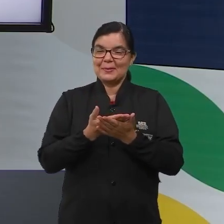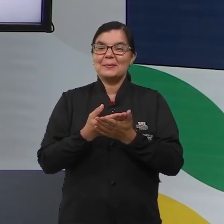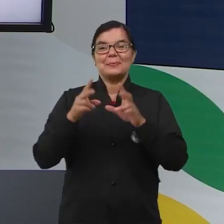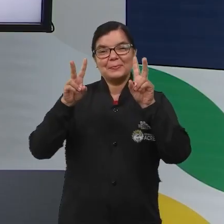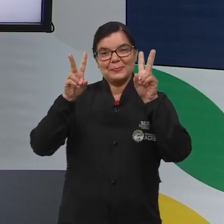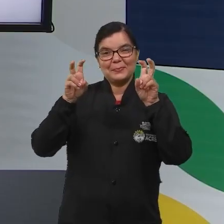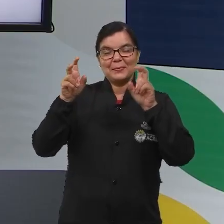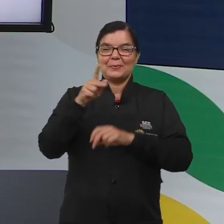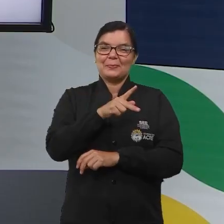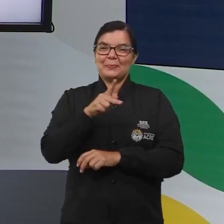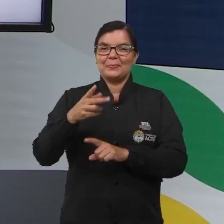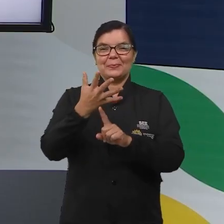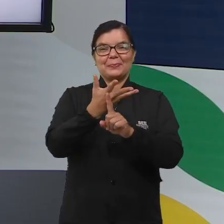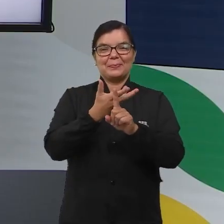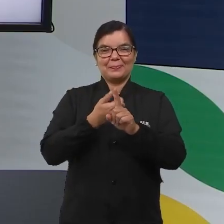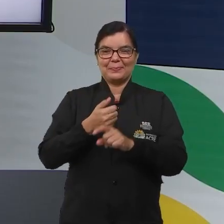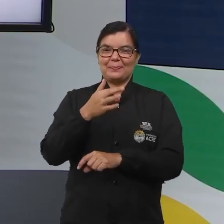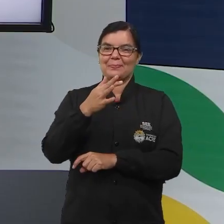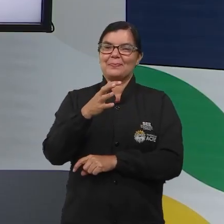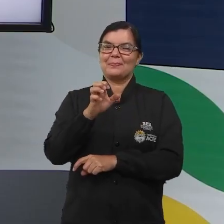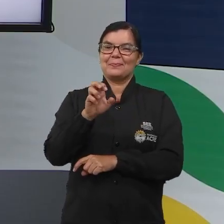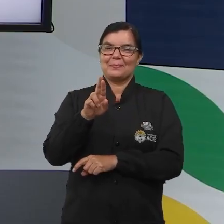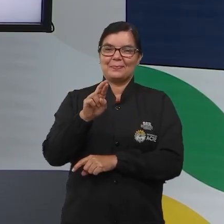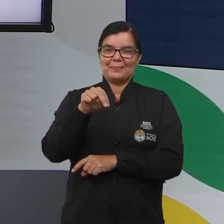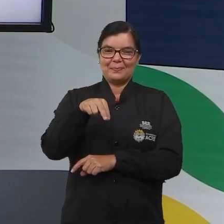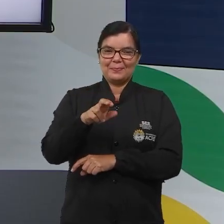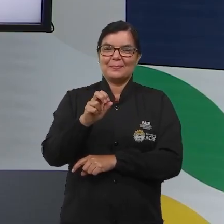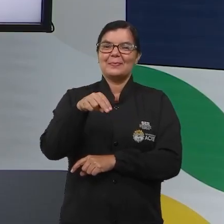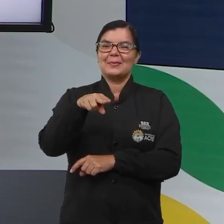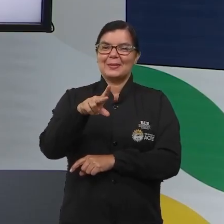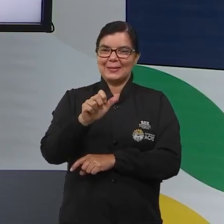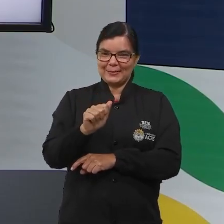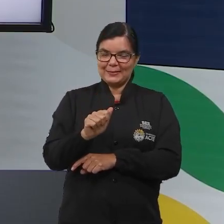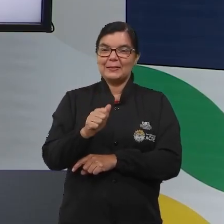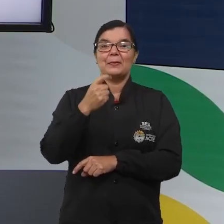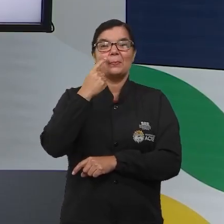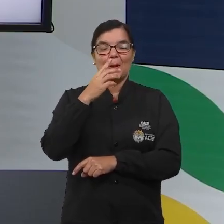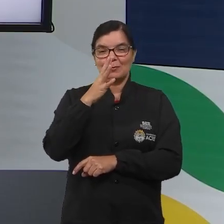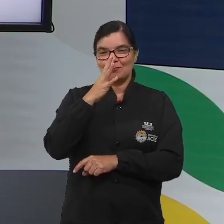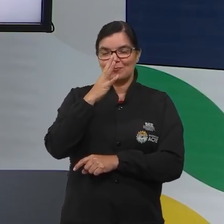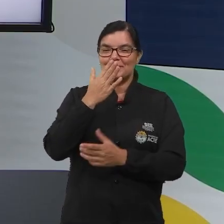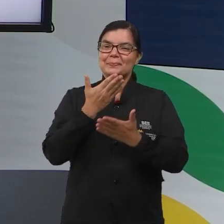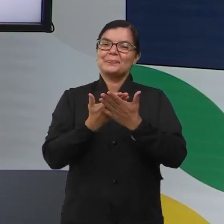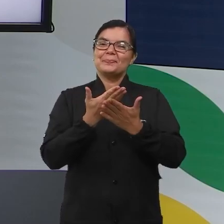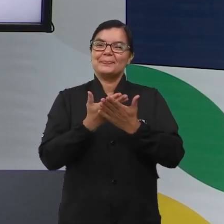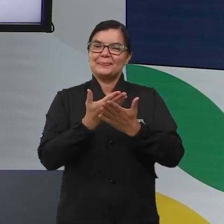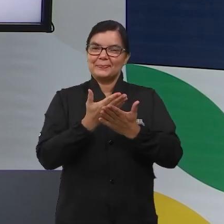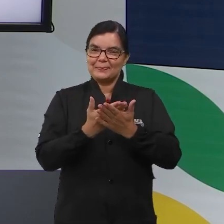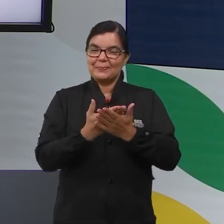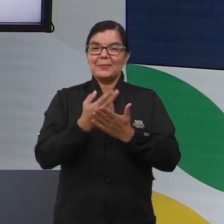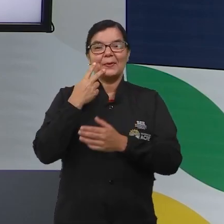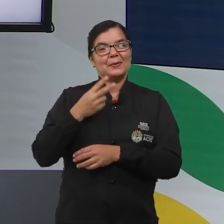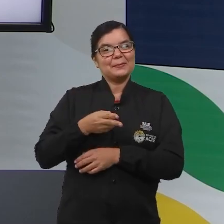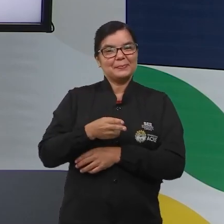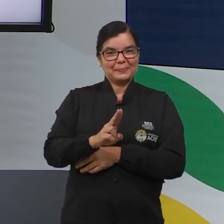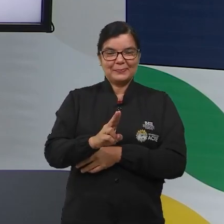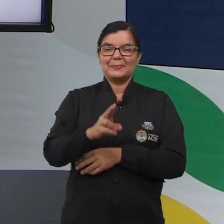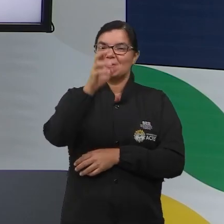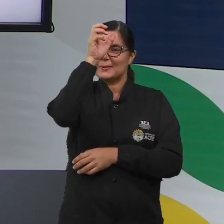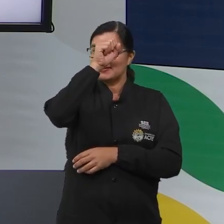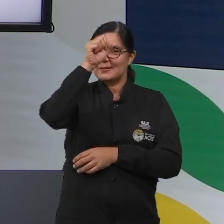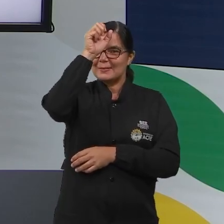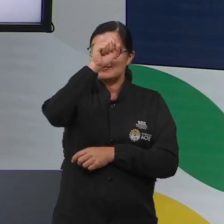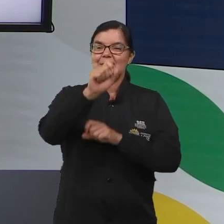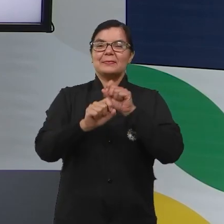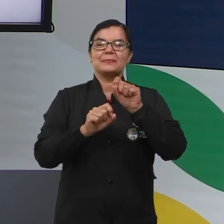isso. Eu sou a professora de arte Fernanda Gomes e venha para cá para poder assistir a nossa aula e continuar